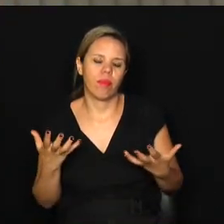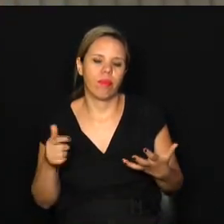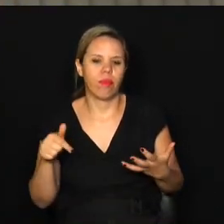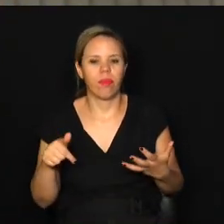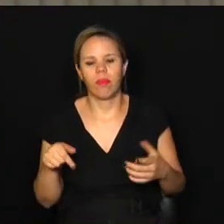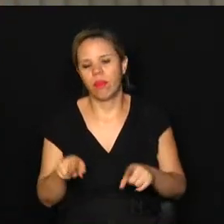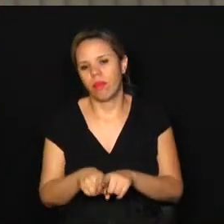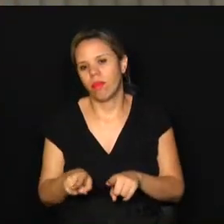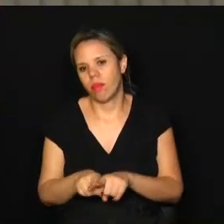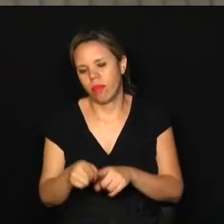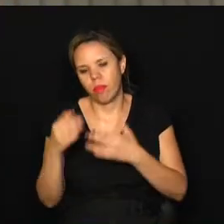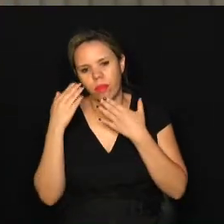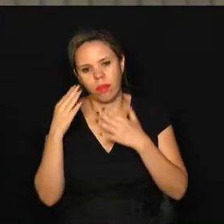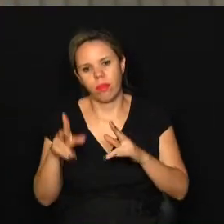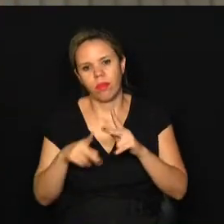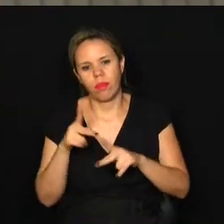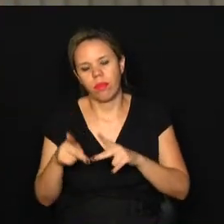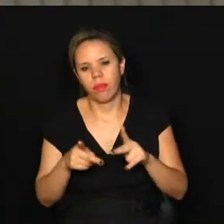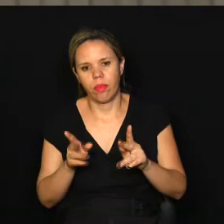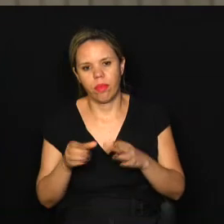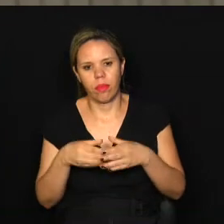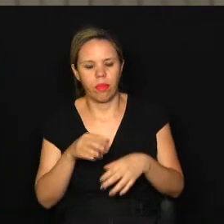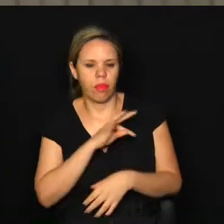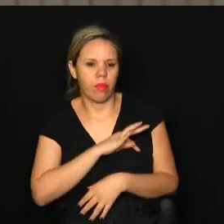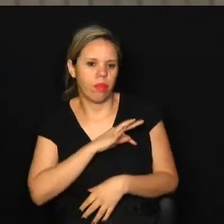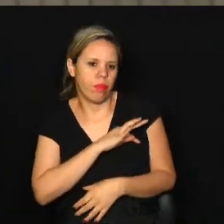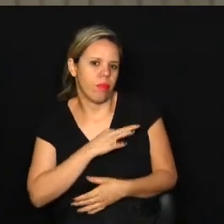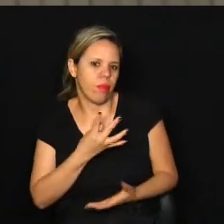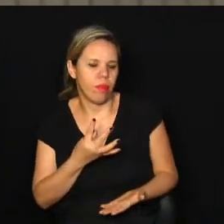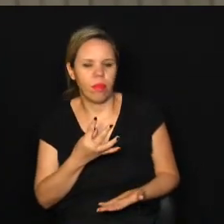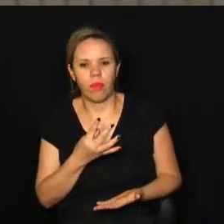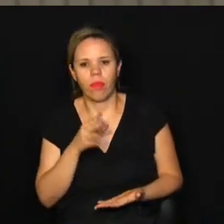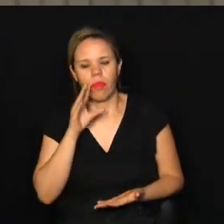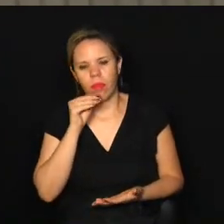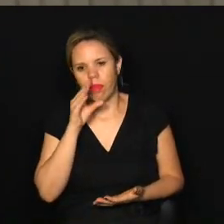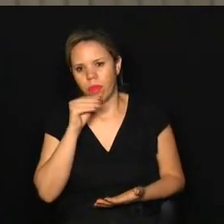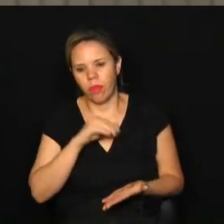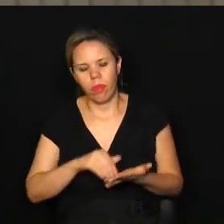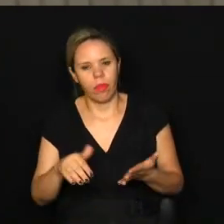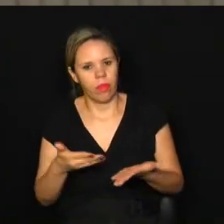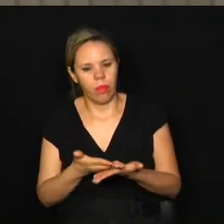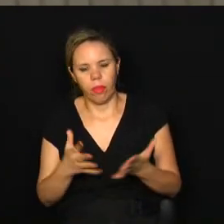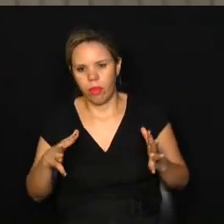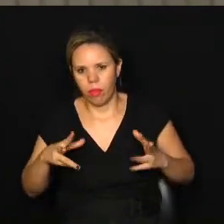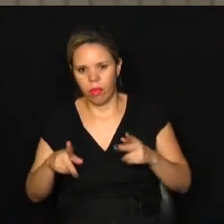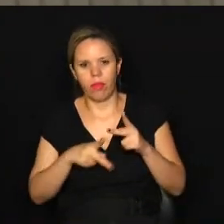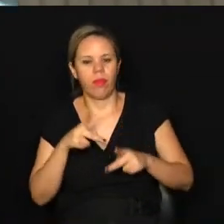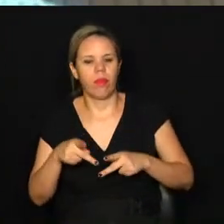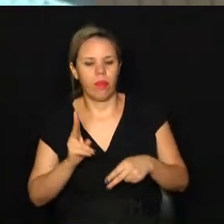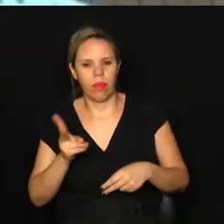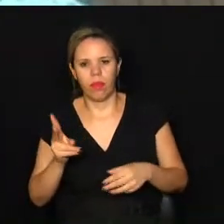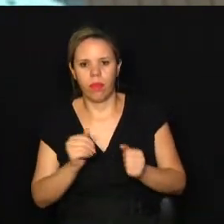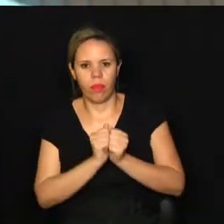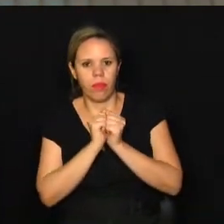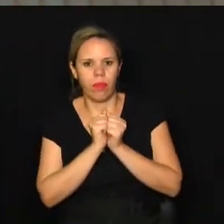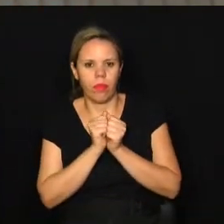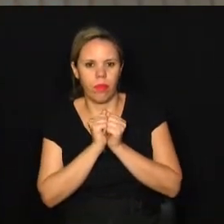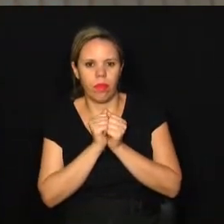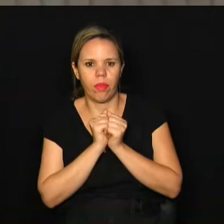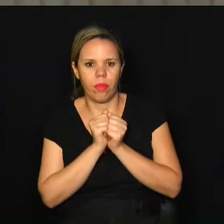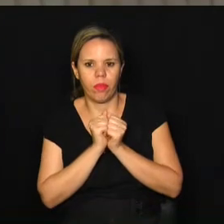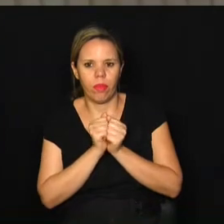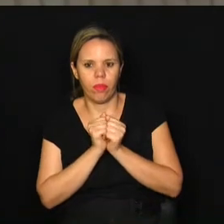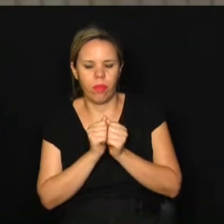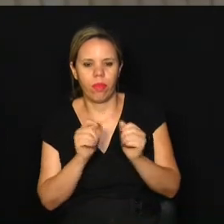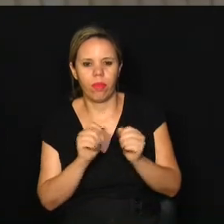também agradecer todo o corpo técnico aqui da Câmara Municipal, assessoria nossa aqui, que sempre junto